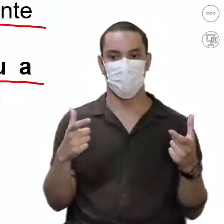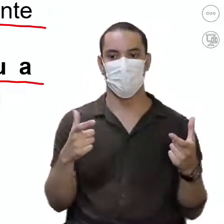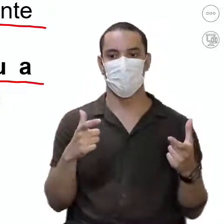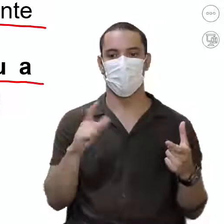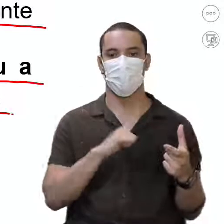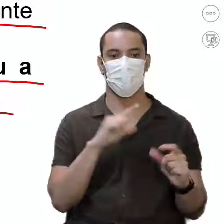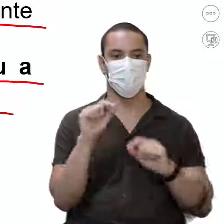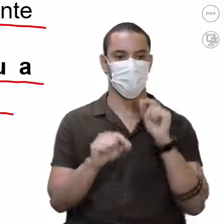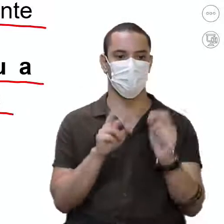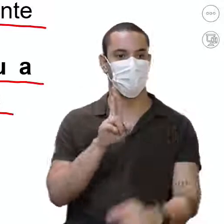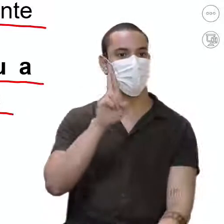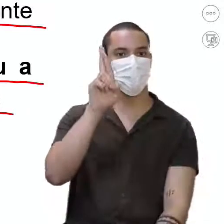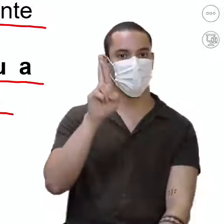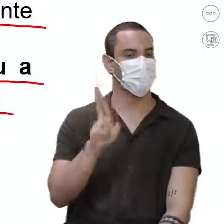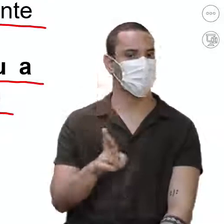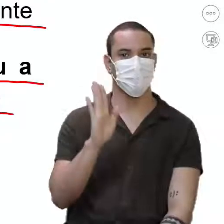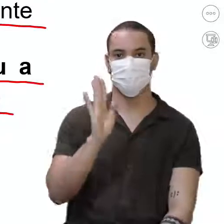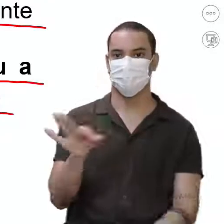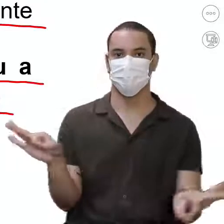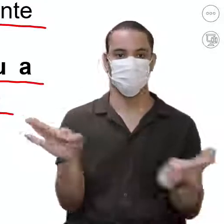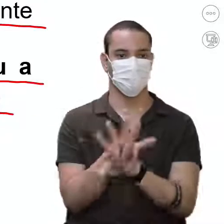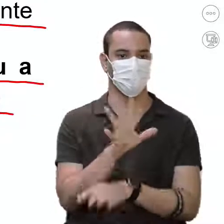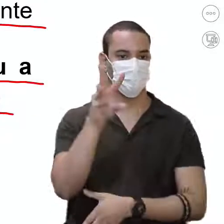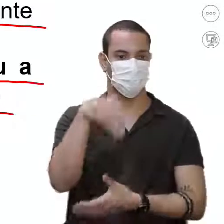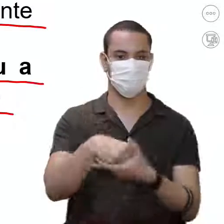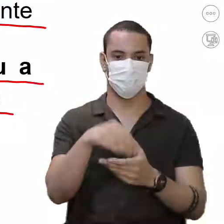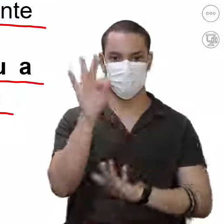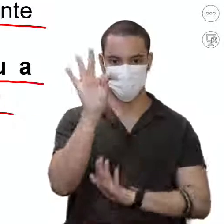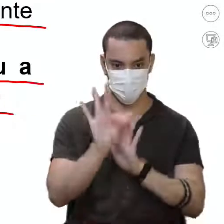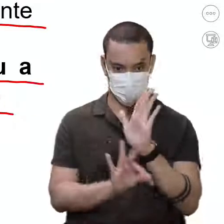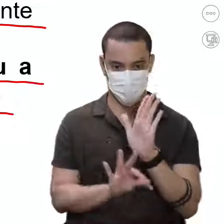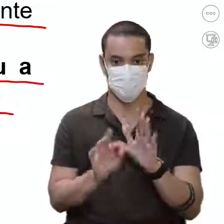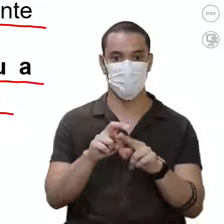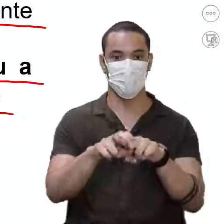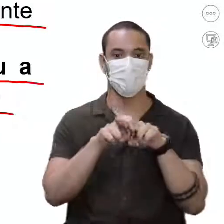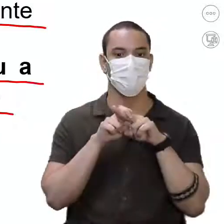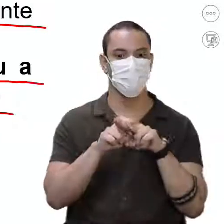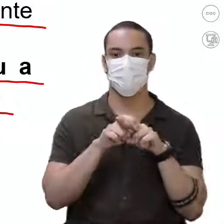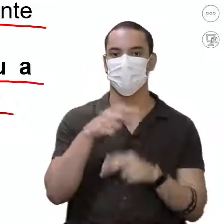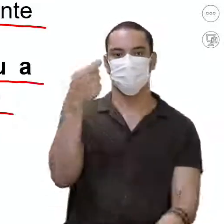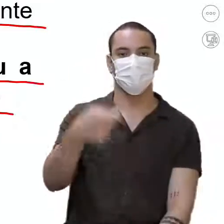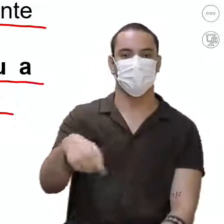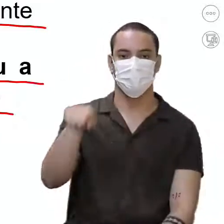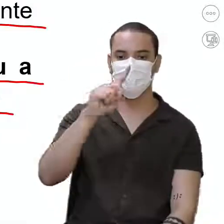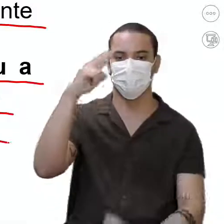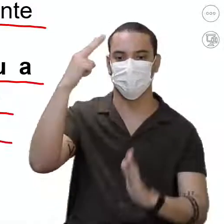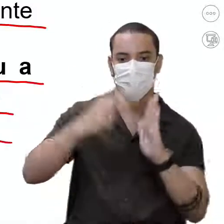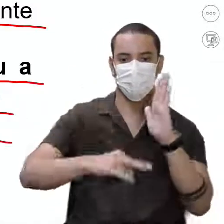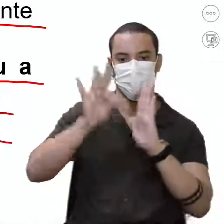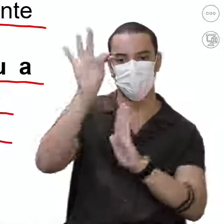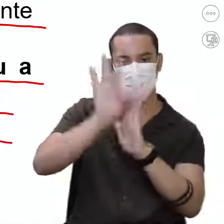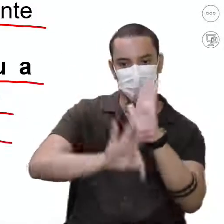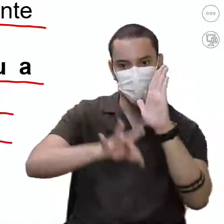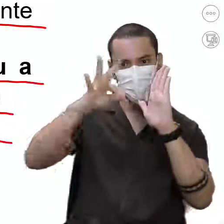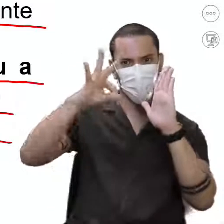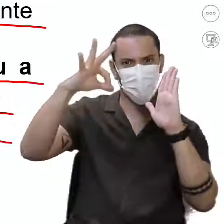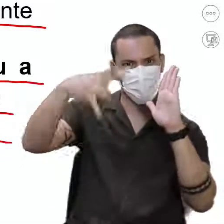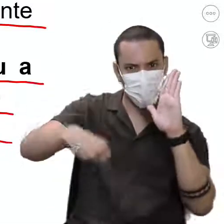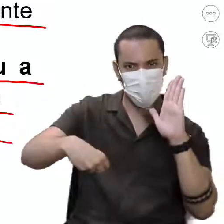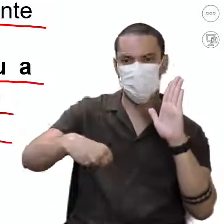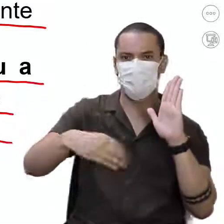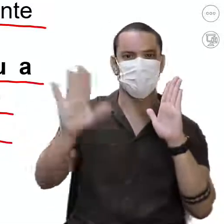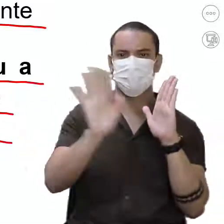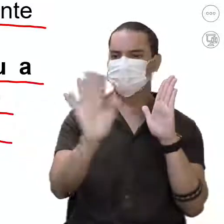vezes, gente, a resposta estará nele. Com isso, não precisará ler todo o